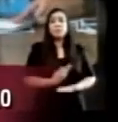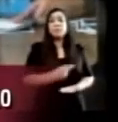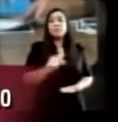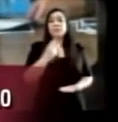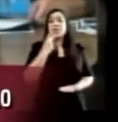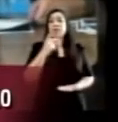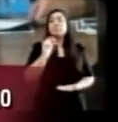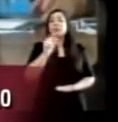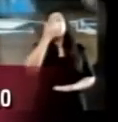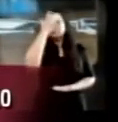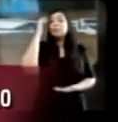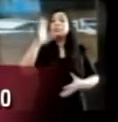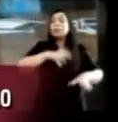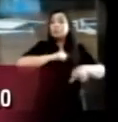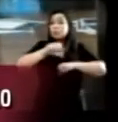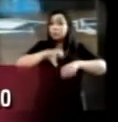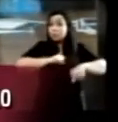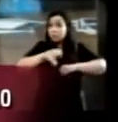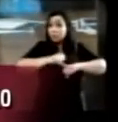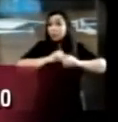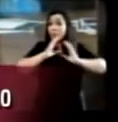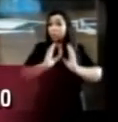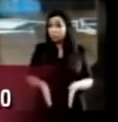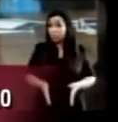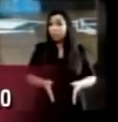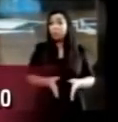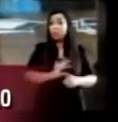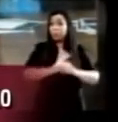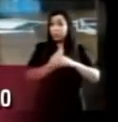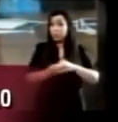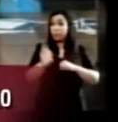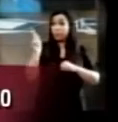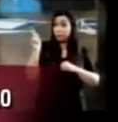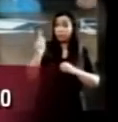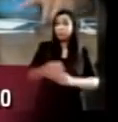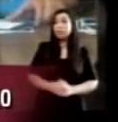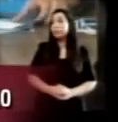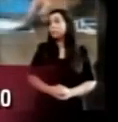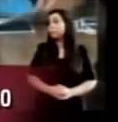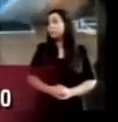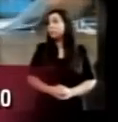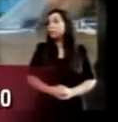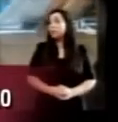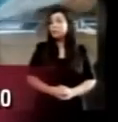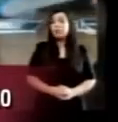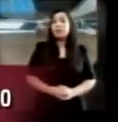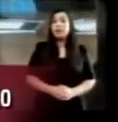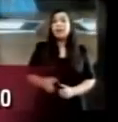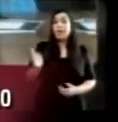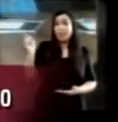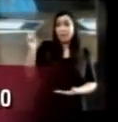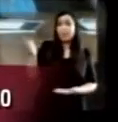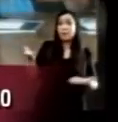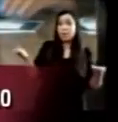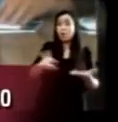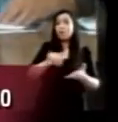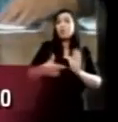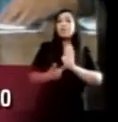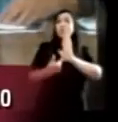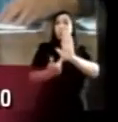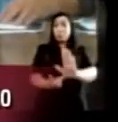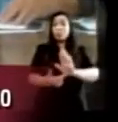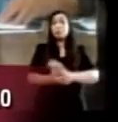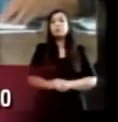de contaminados, né? Então, a anterior era de contaminados. E essa, a atual, que eu vou mostrar